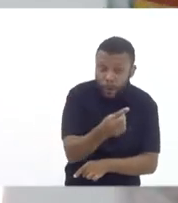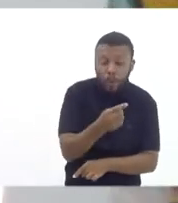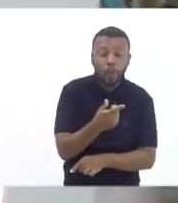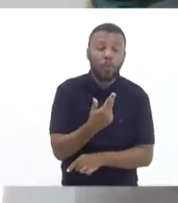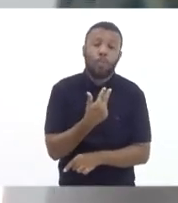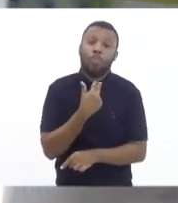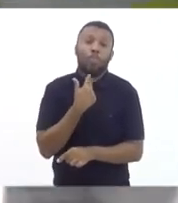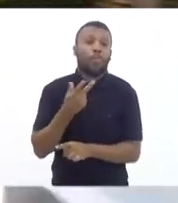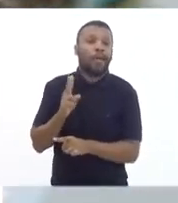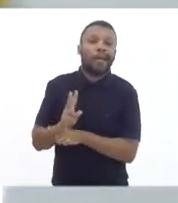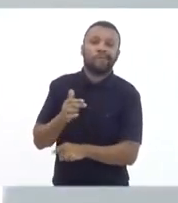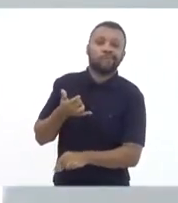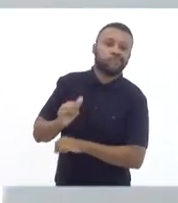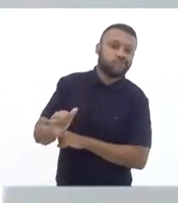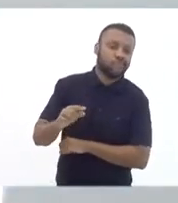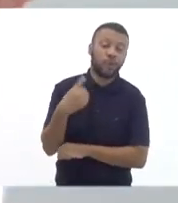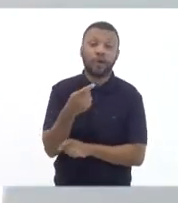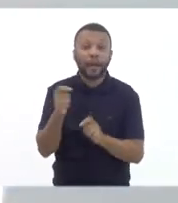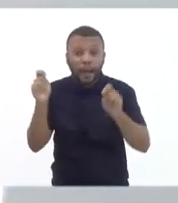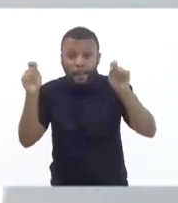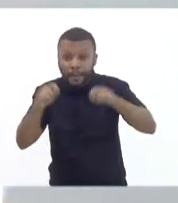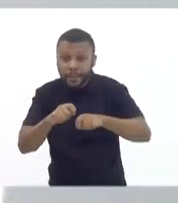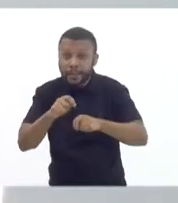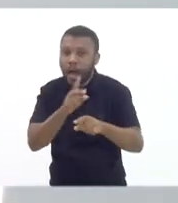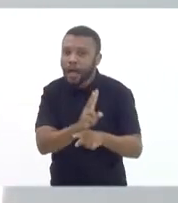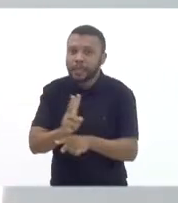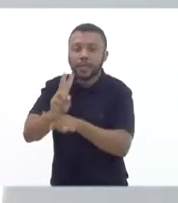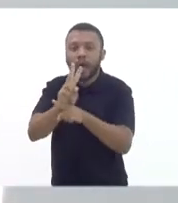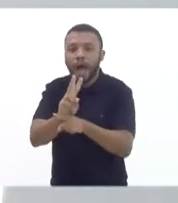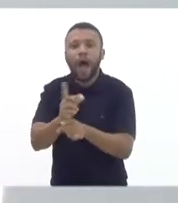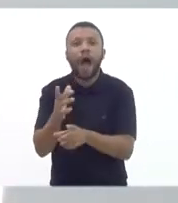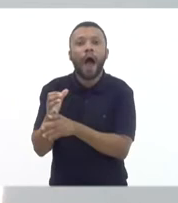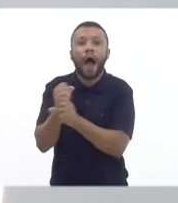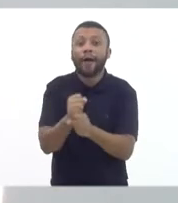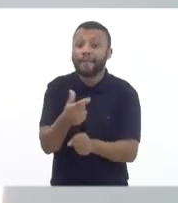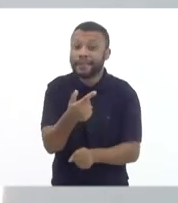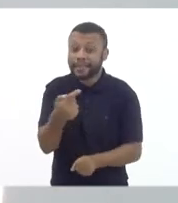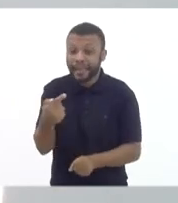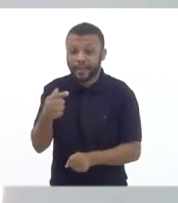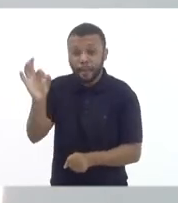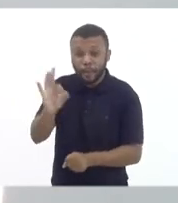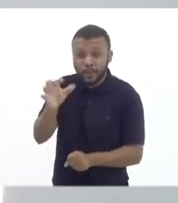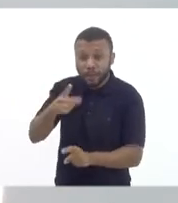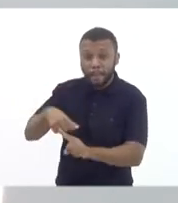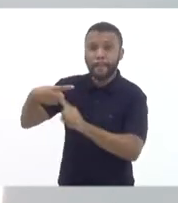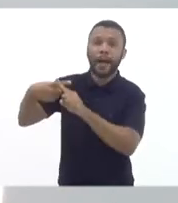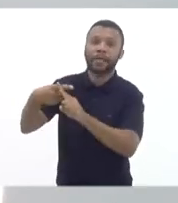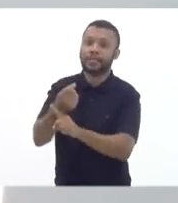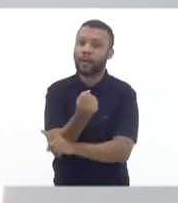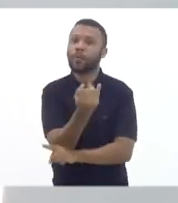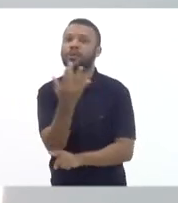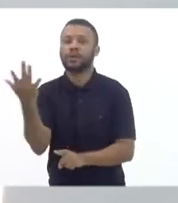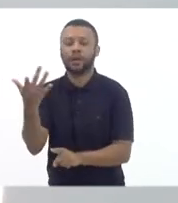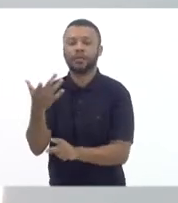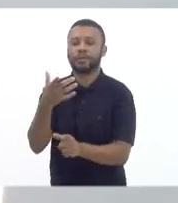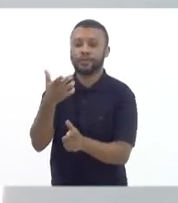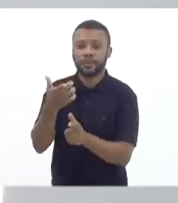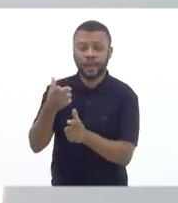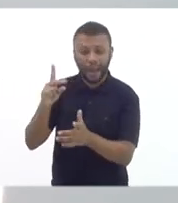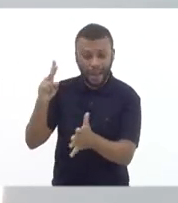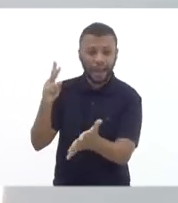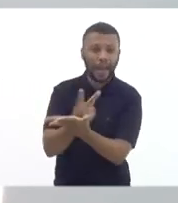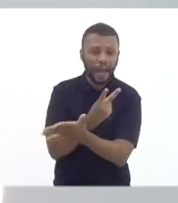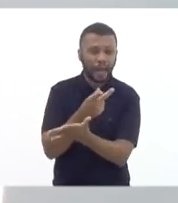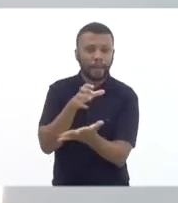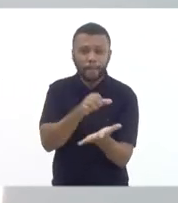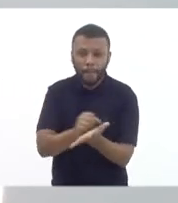o 1746. Mas só para vocês entenderem, aumentou 27% os números de casos registrados. Todo mundo sabe que tem